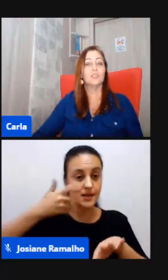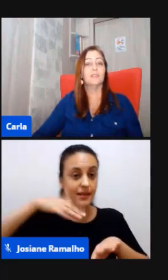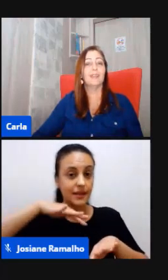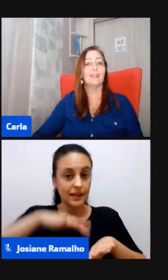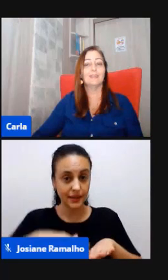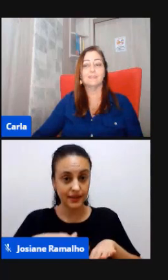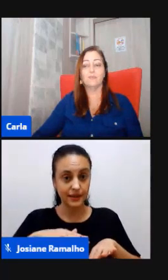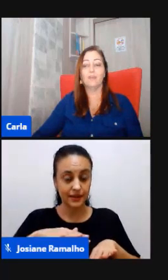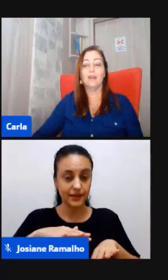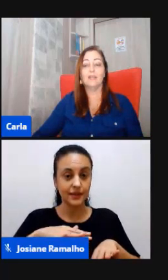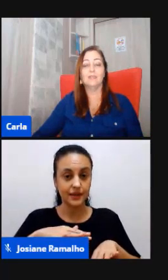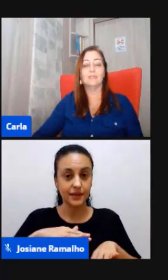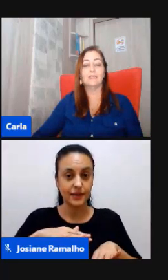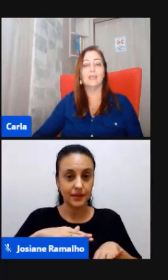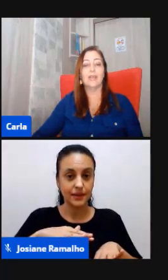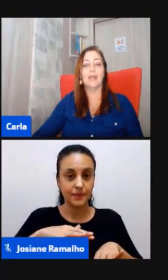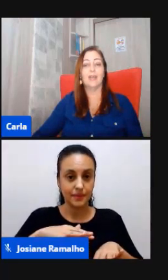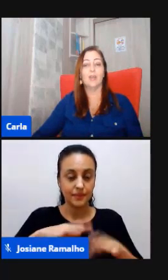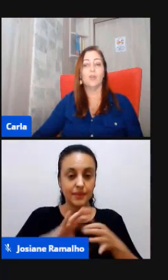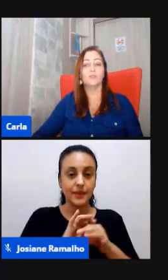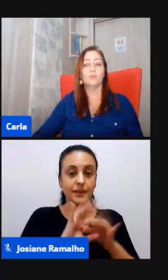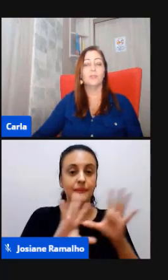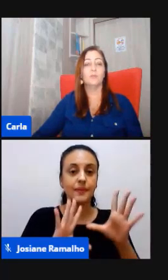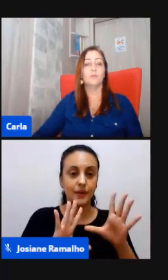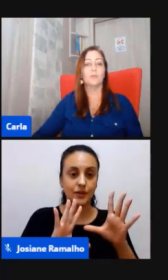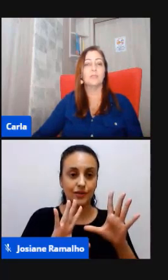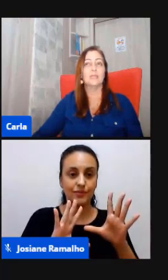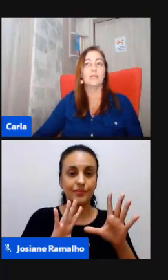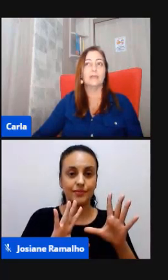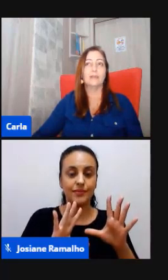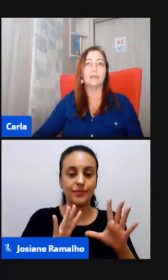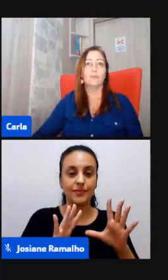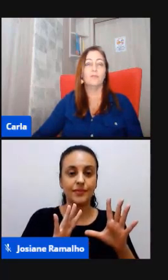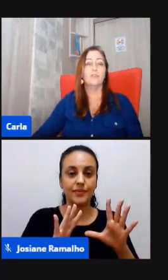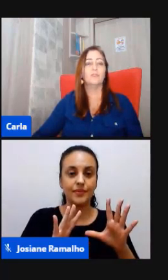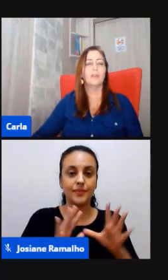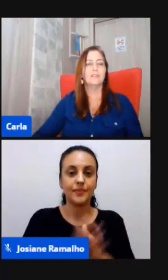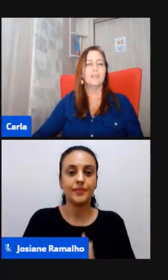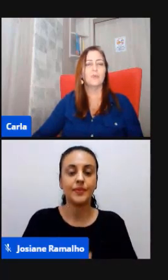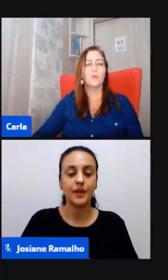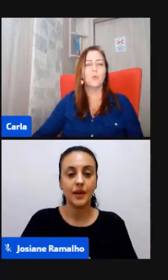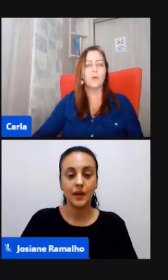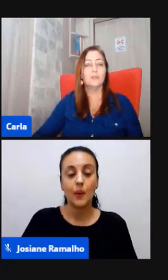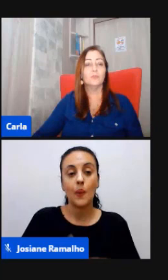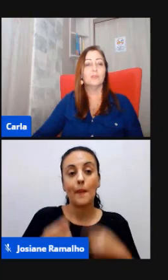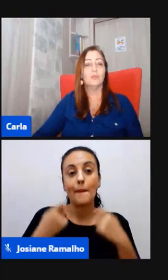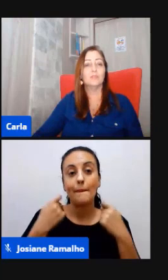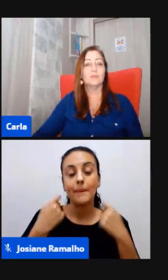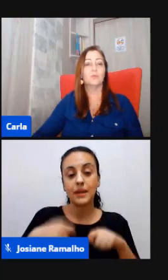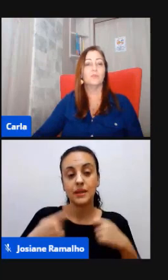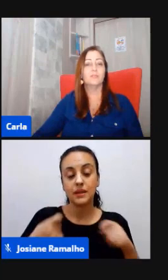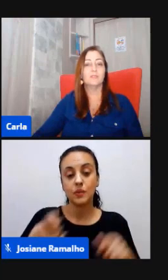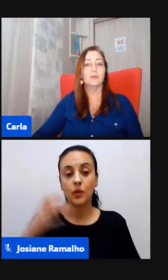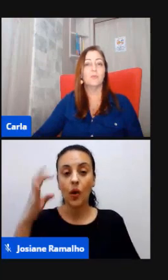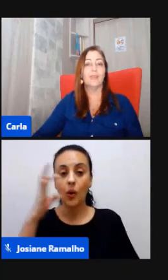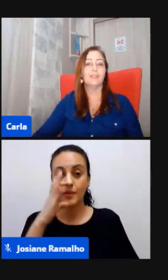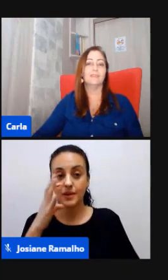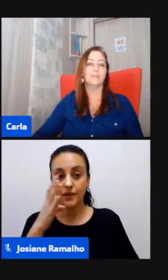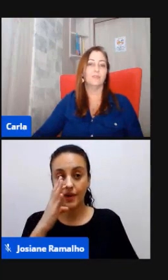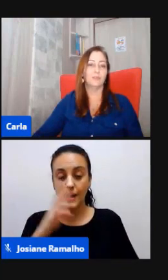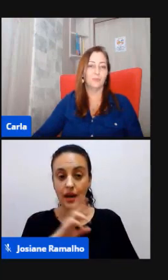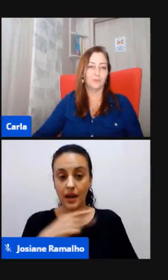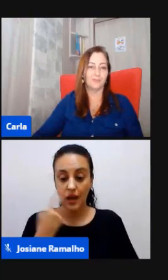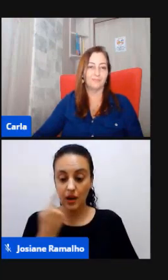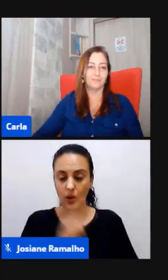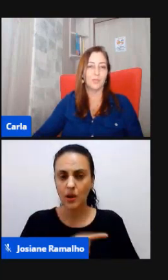a partir dessa fala, nós podemos visualizar o quanto a nossa profissão é